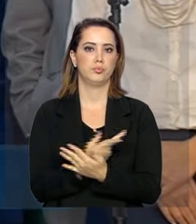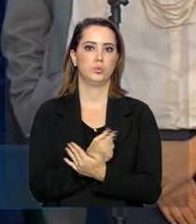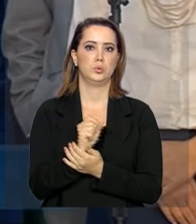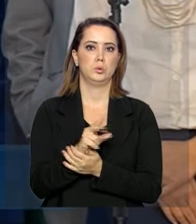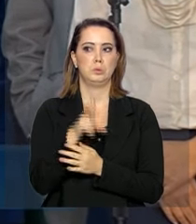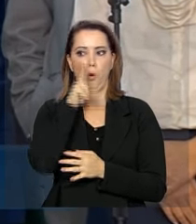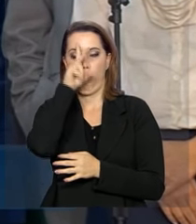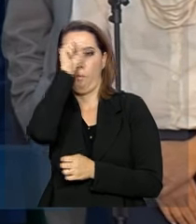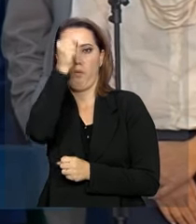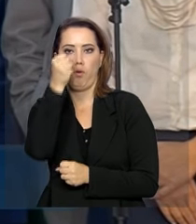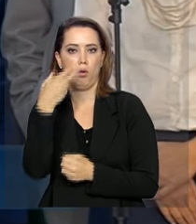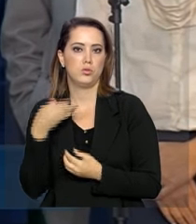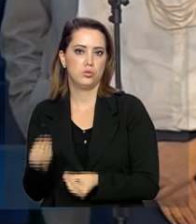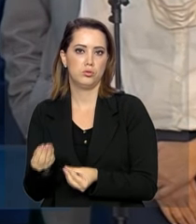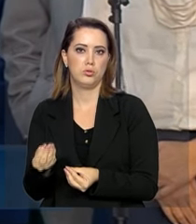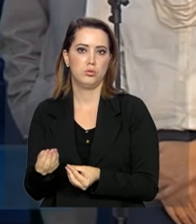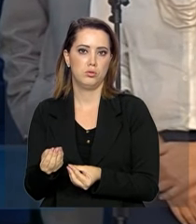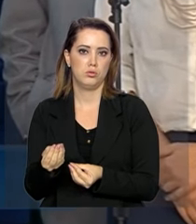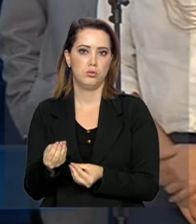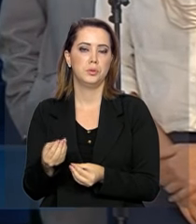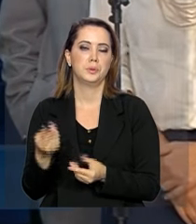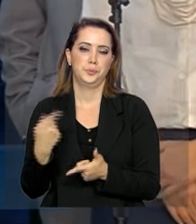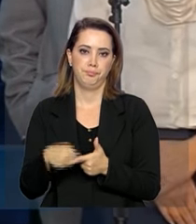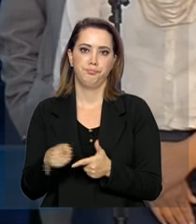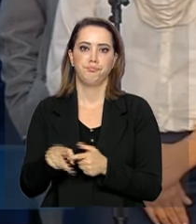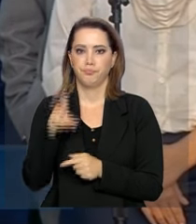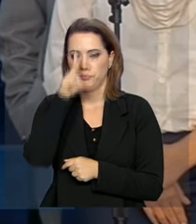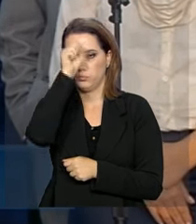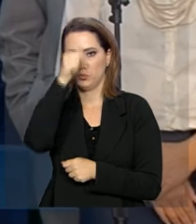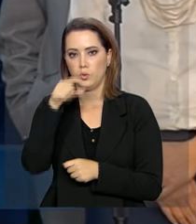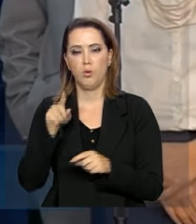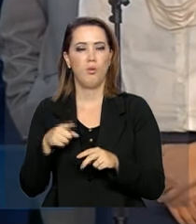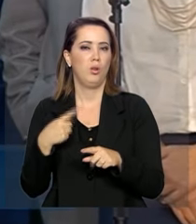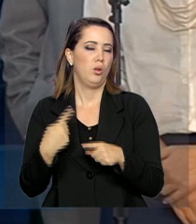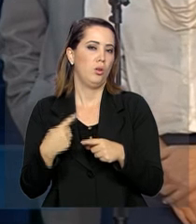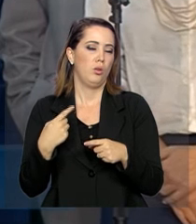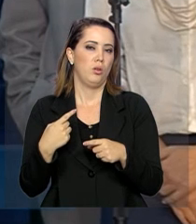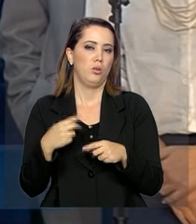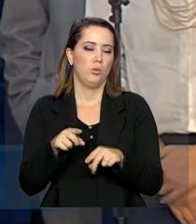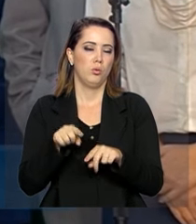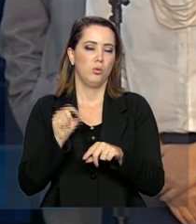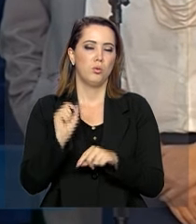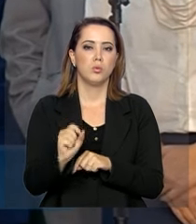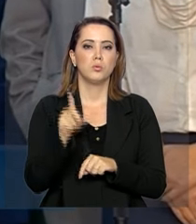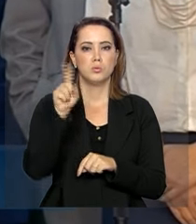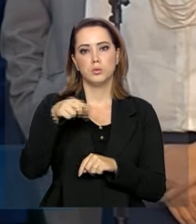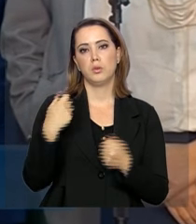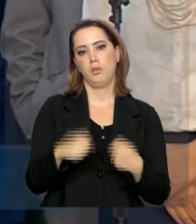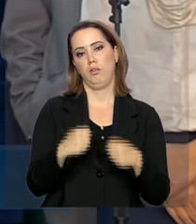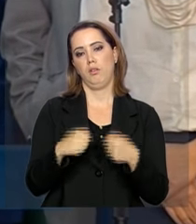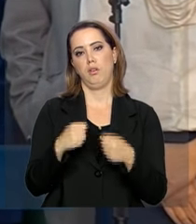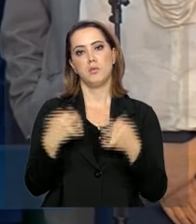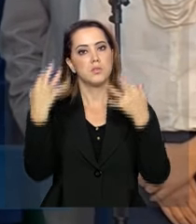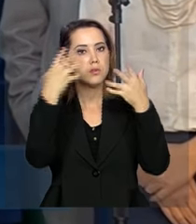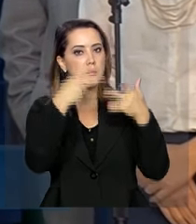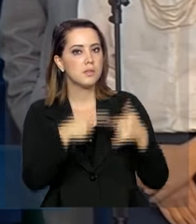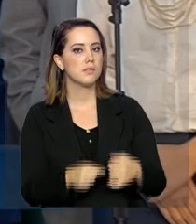mais fortes, ou seja, mais gravosas, do que aquelas necessárias para o esclarecimento dos